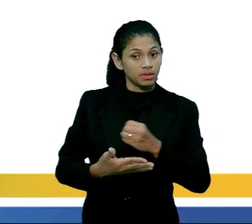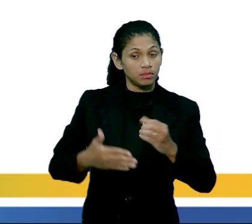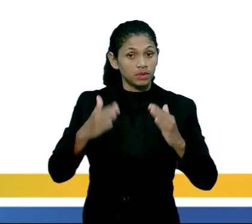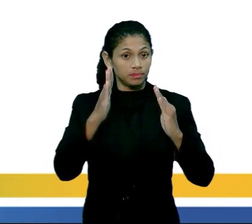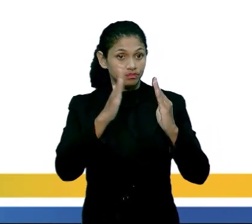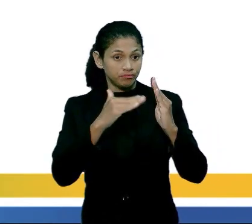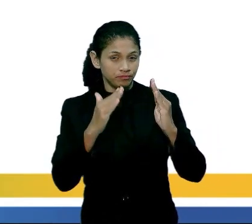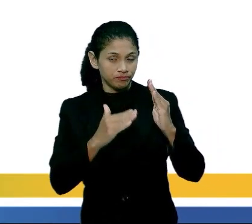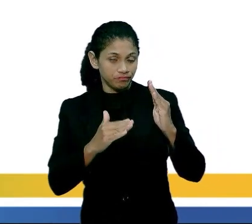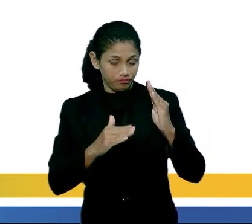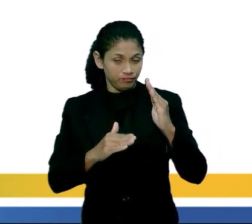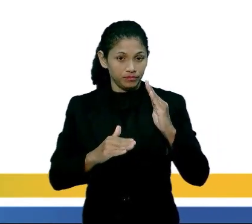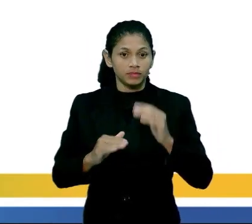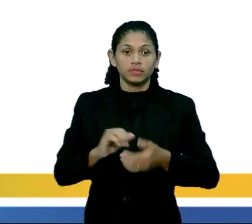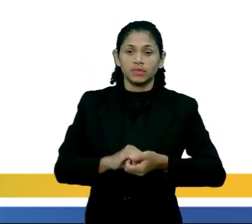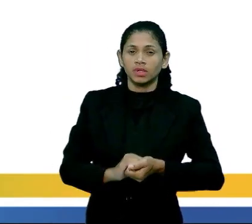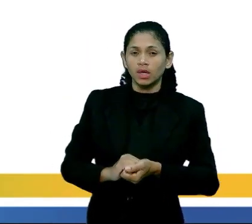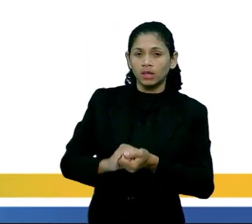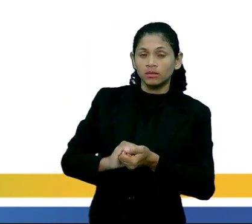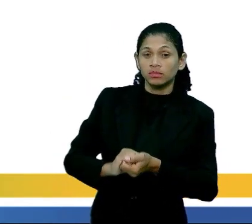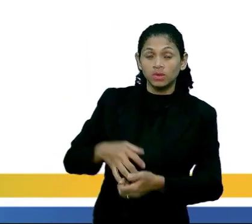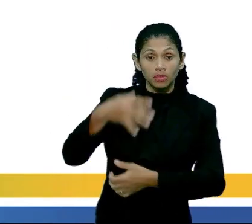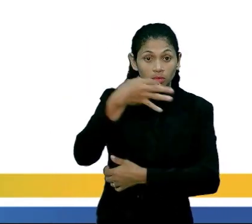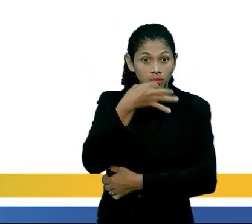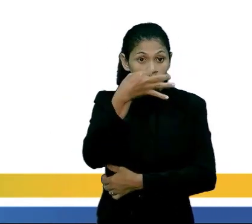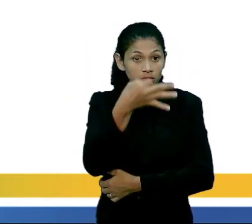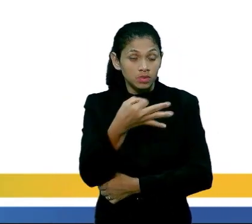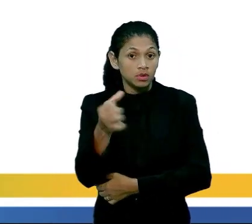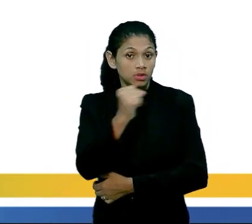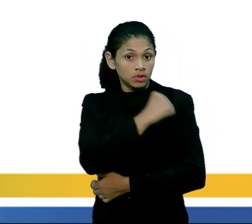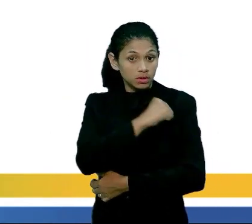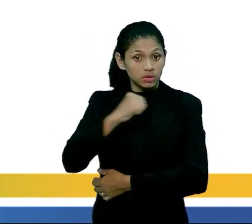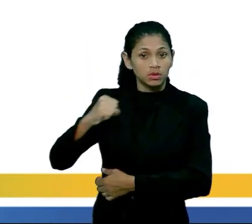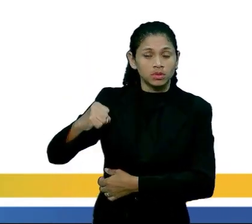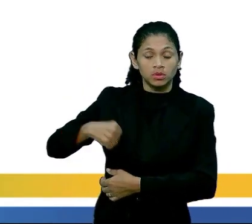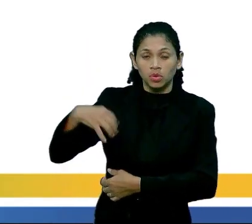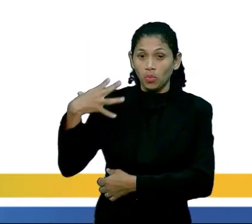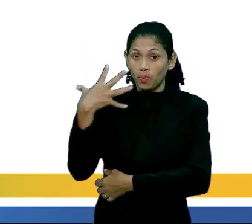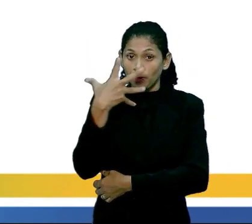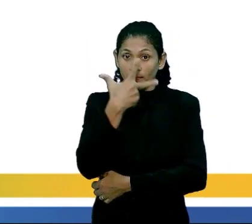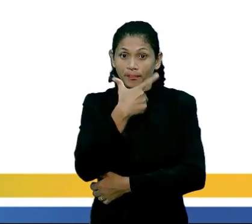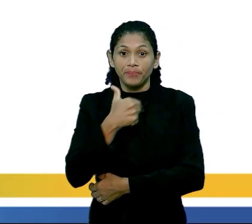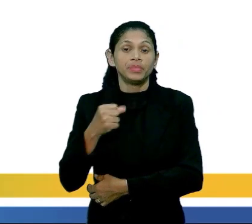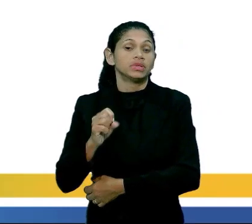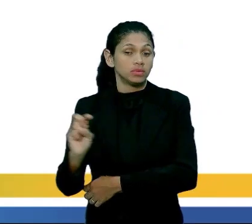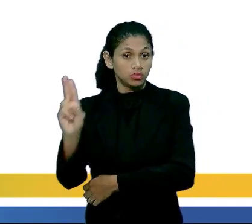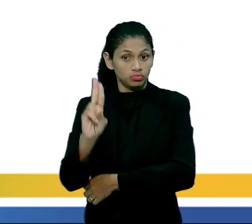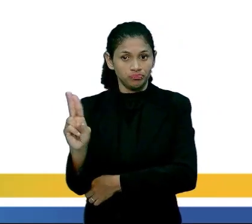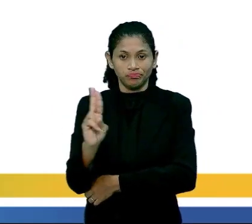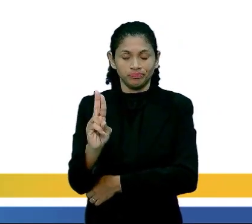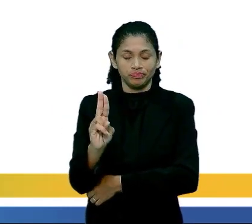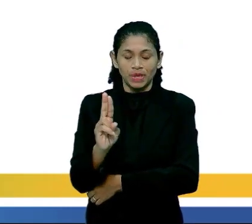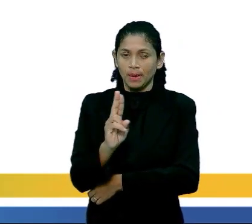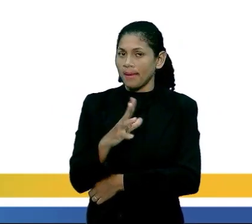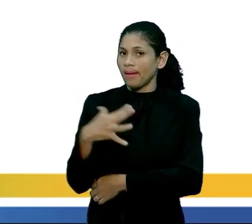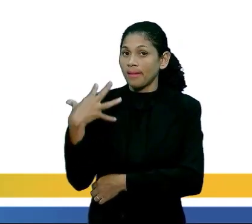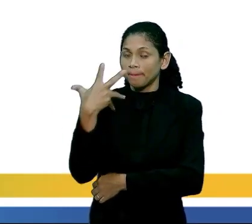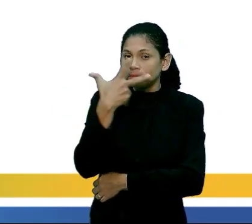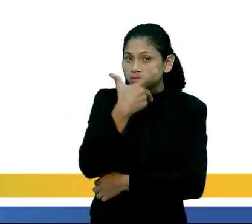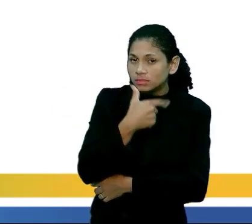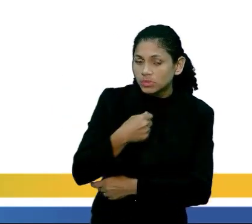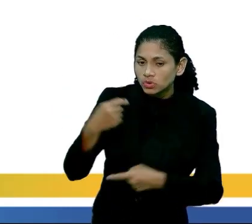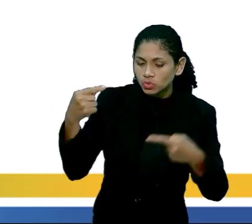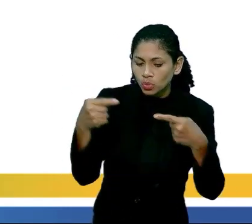de Sócrates, o belo é o útil, ou seja, a beleza não está associada à aparência de um objeto, mas ao